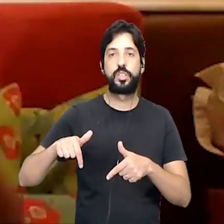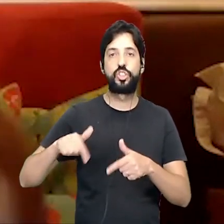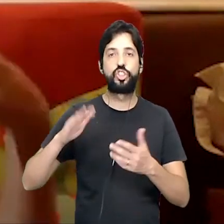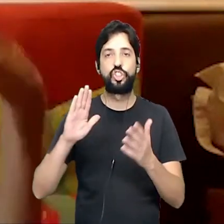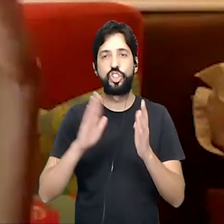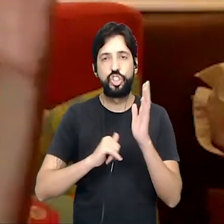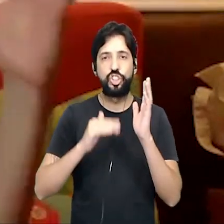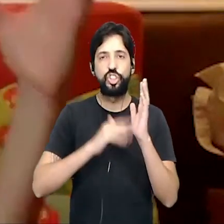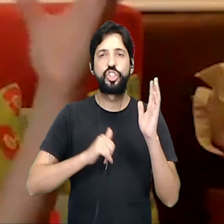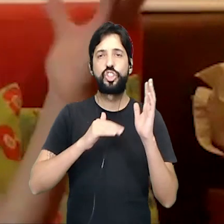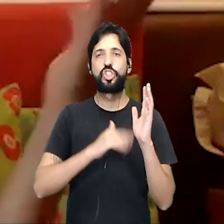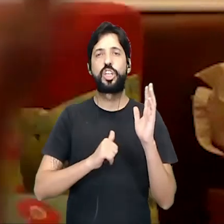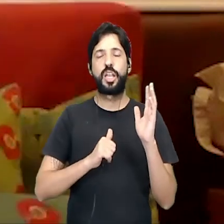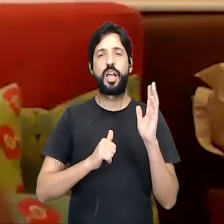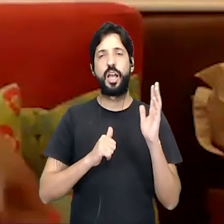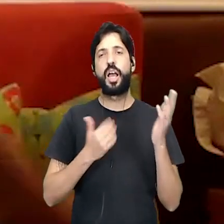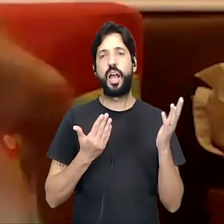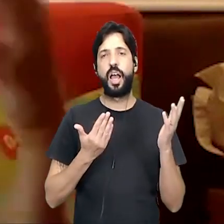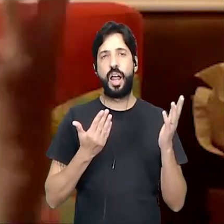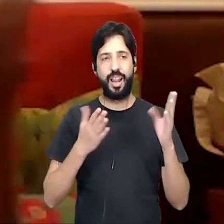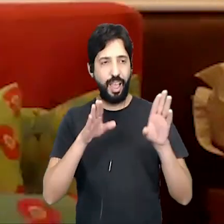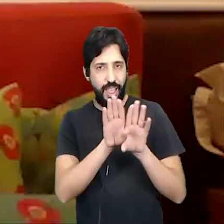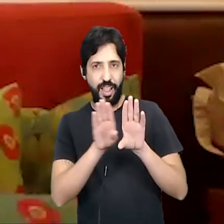a atuação, né, de desfazer